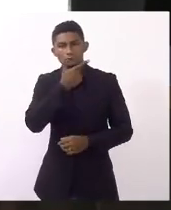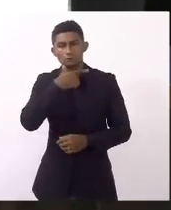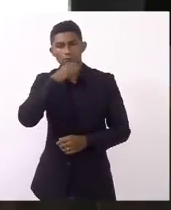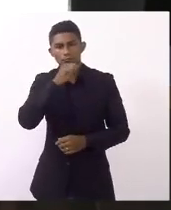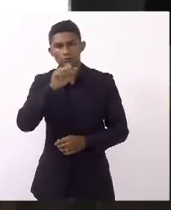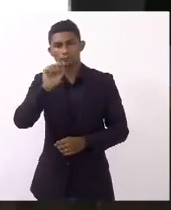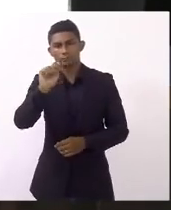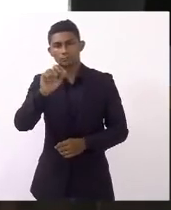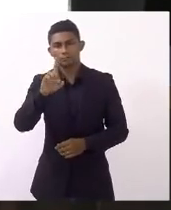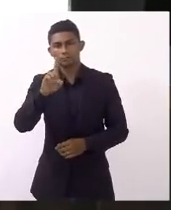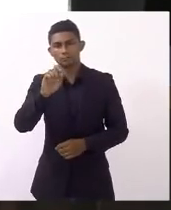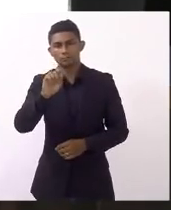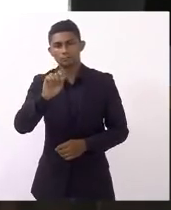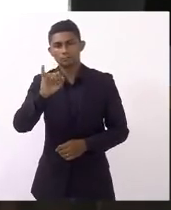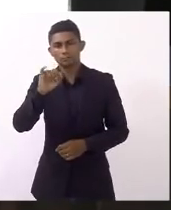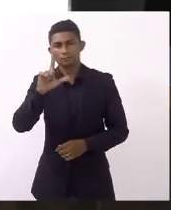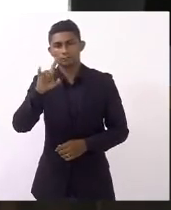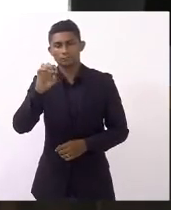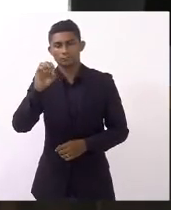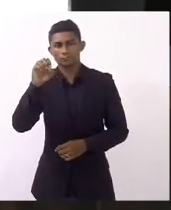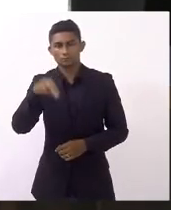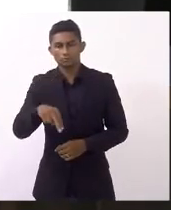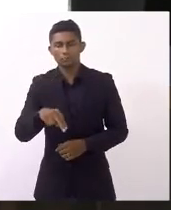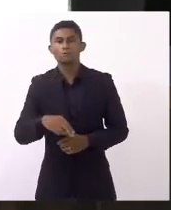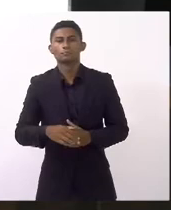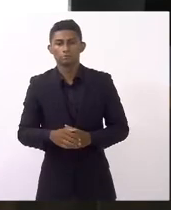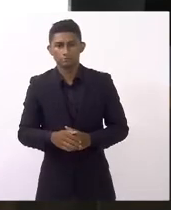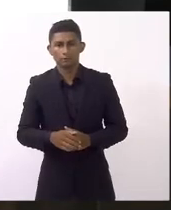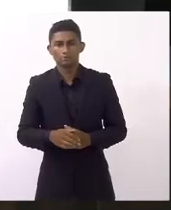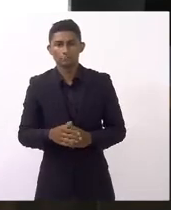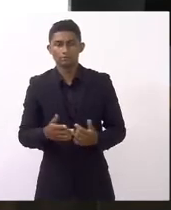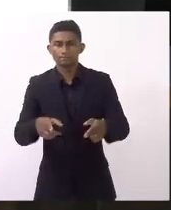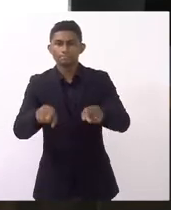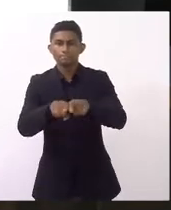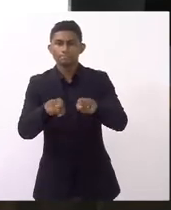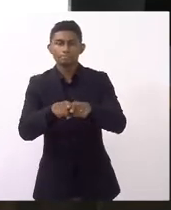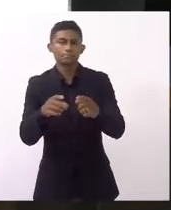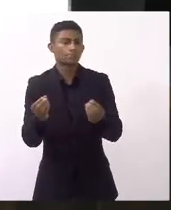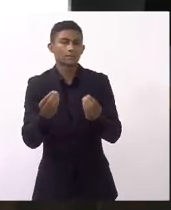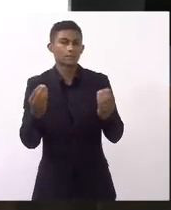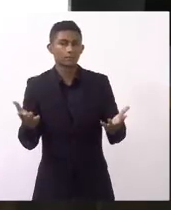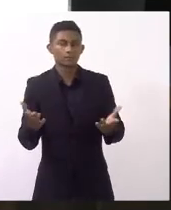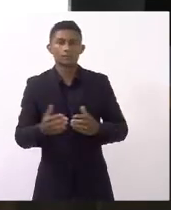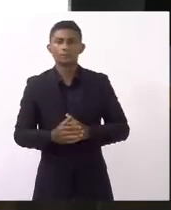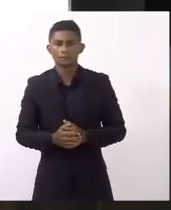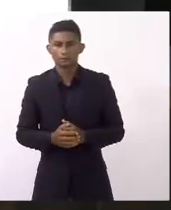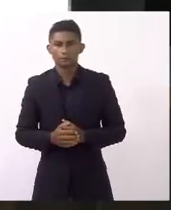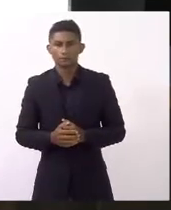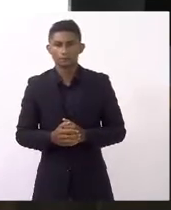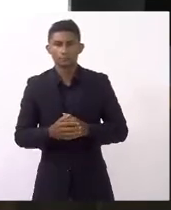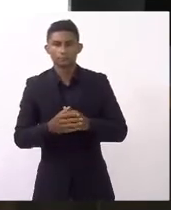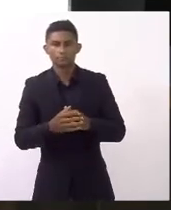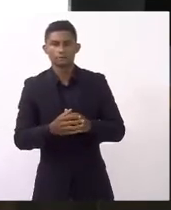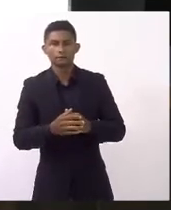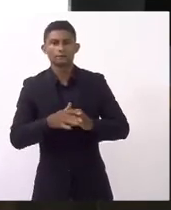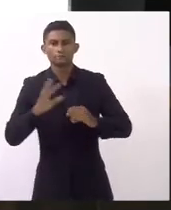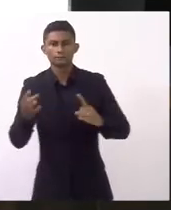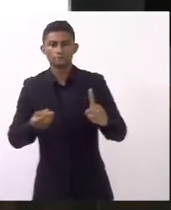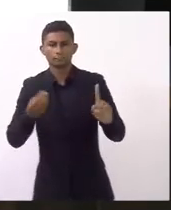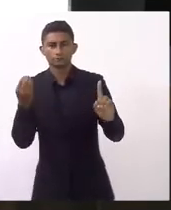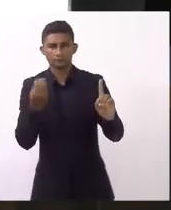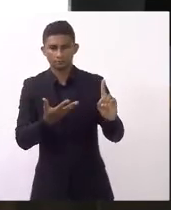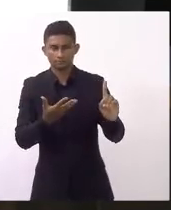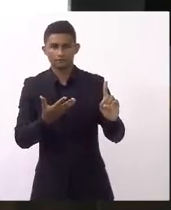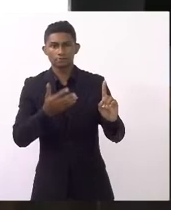Adailton do Ilê Axé omo juaro também para receber essa essa